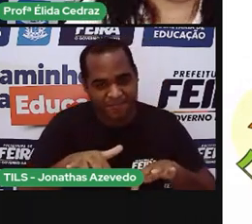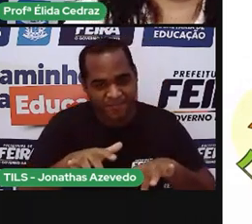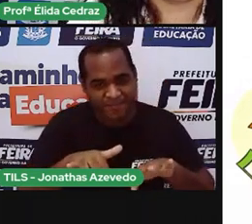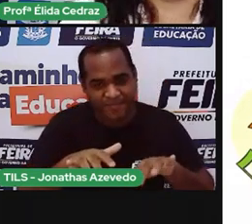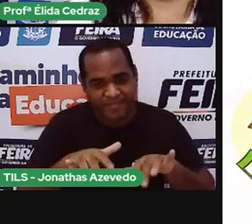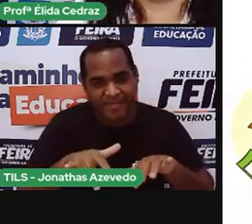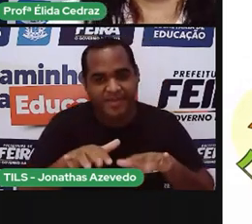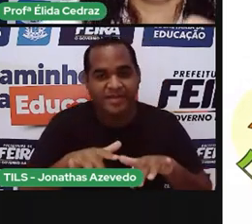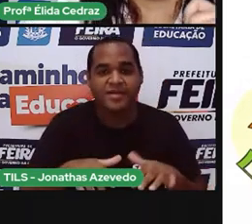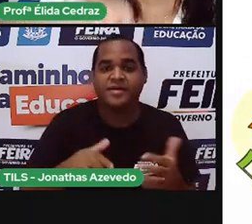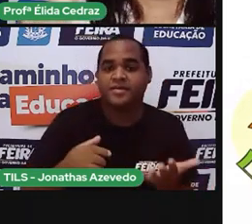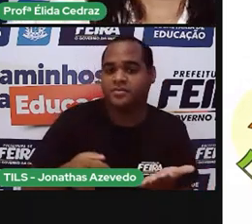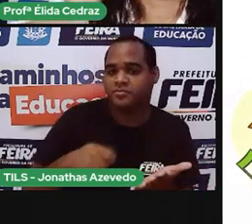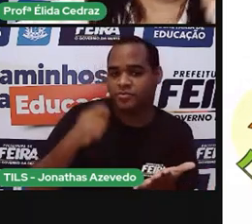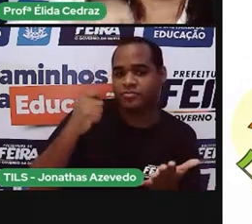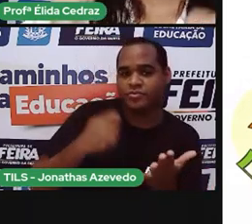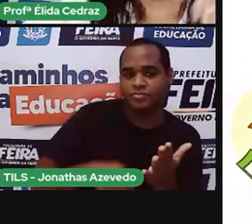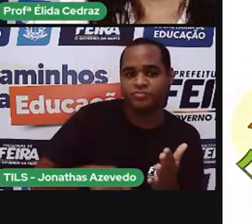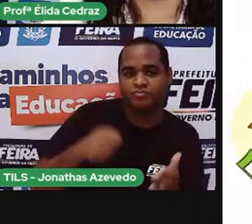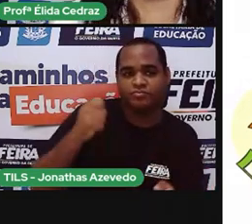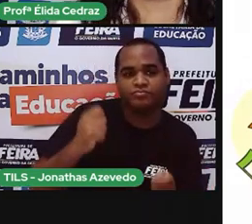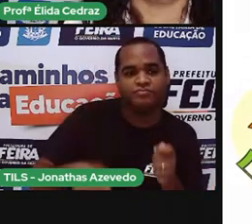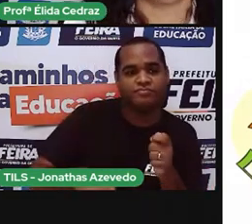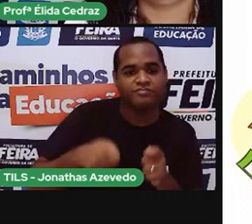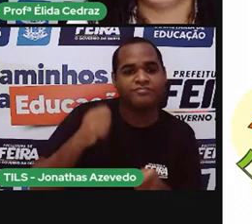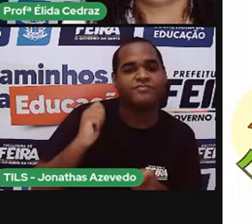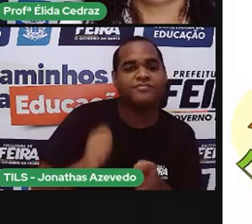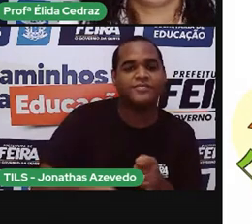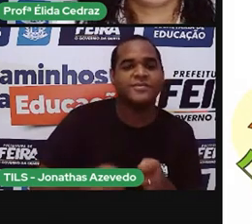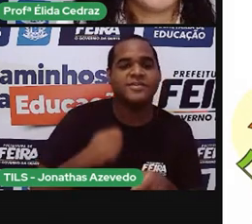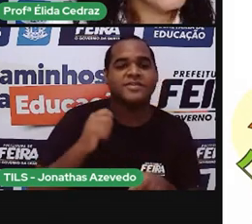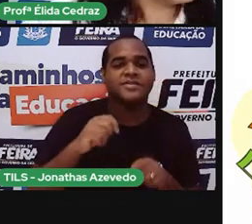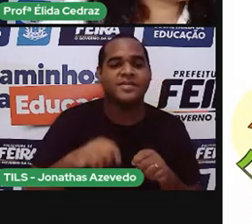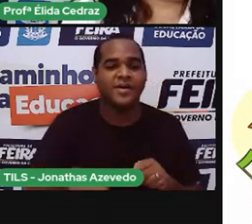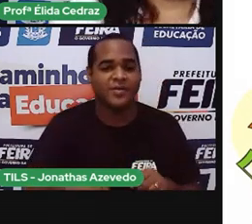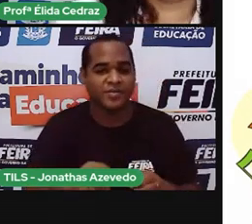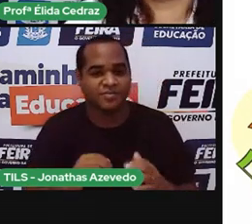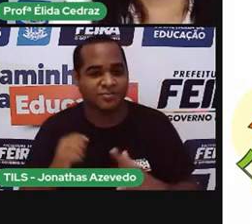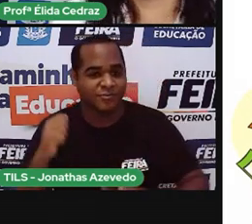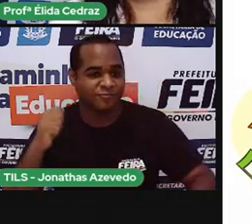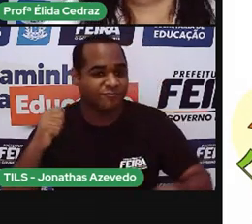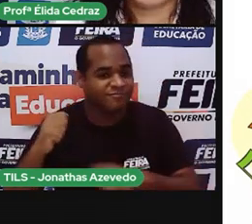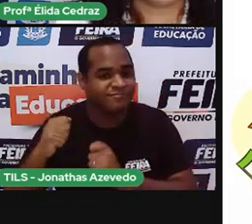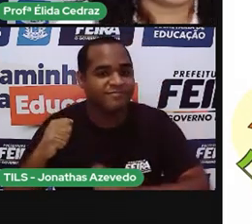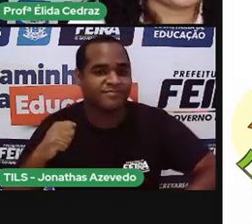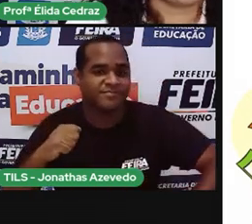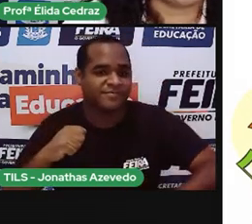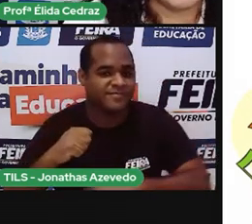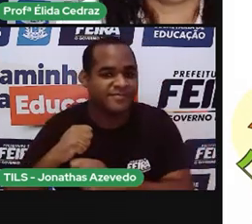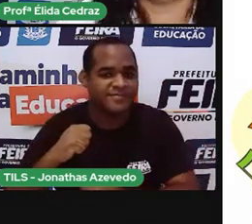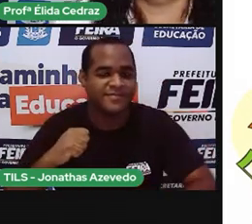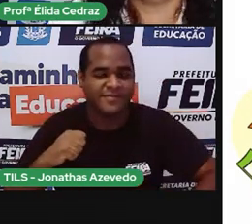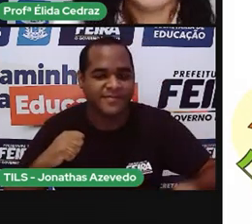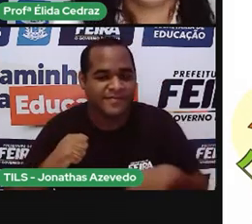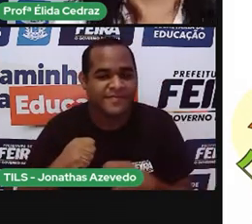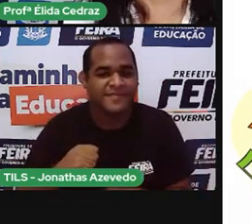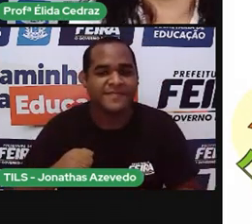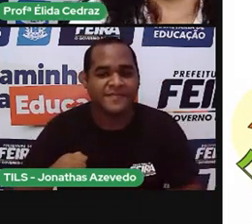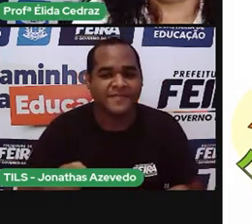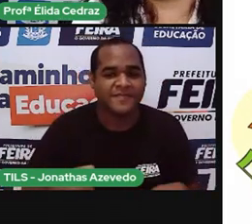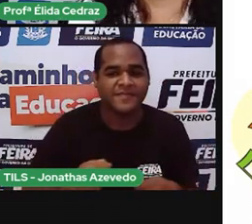um pianinho, tum, tum, tum, um tamborzinho, zum, zum, zum,